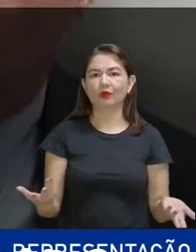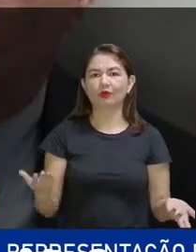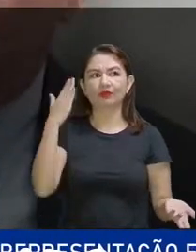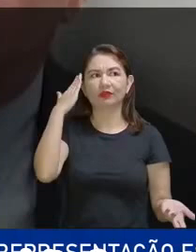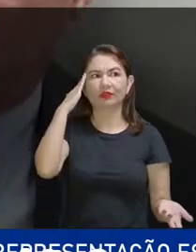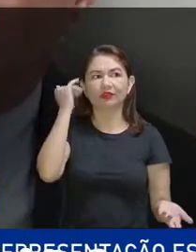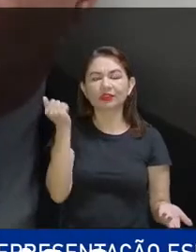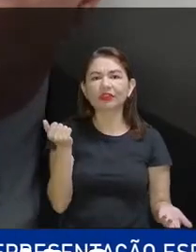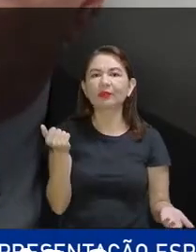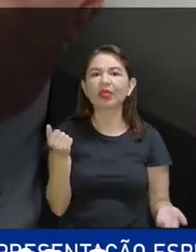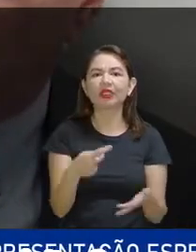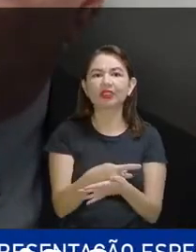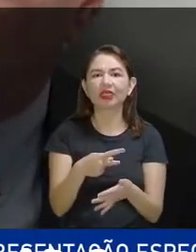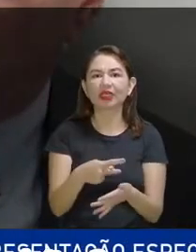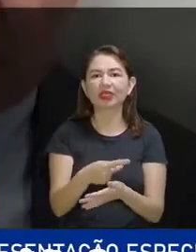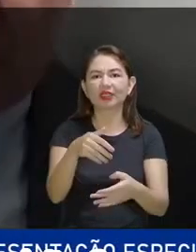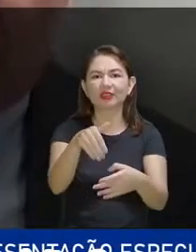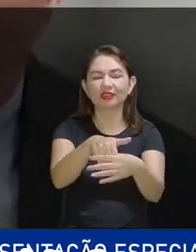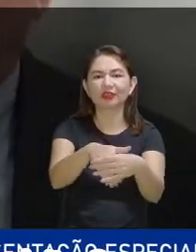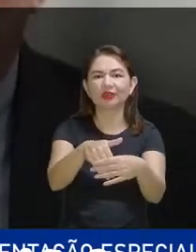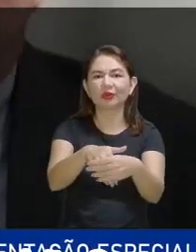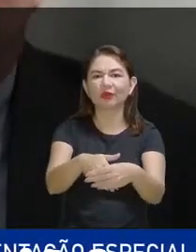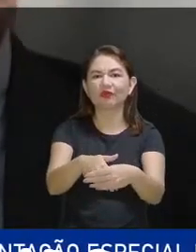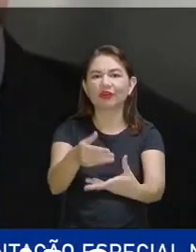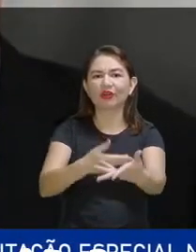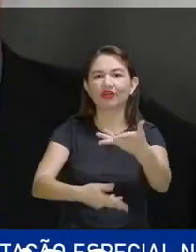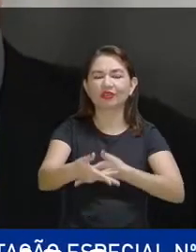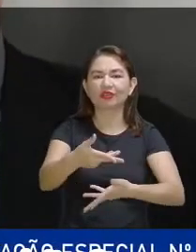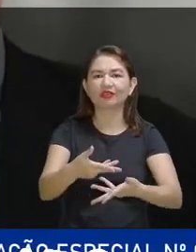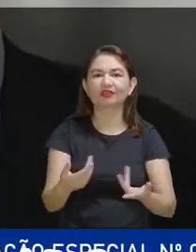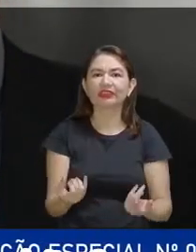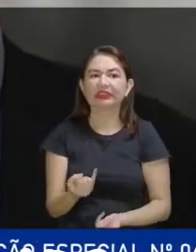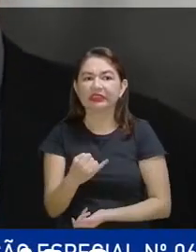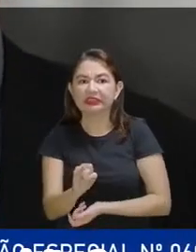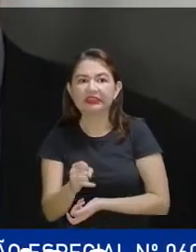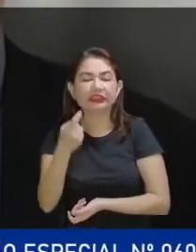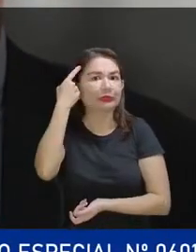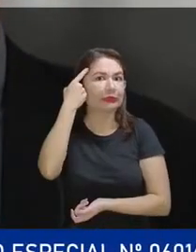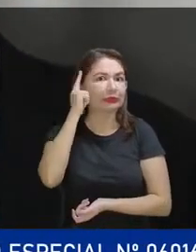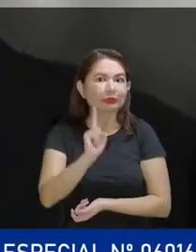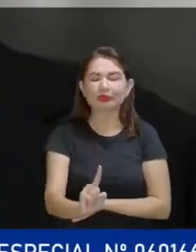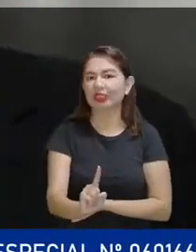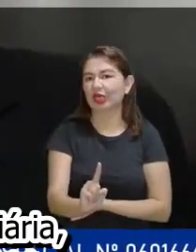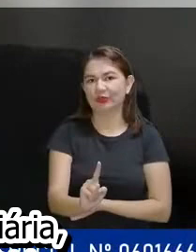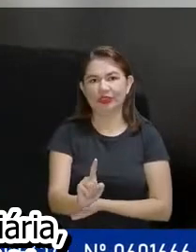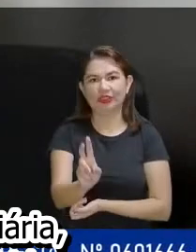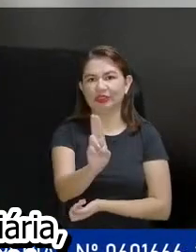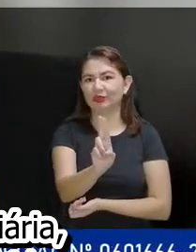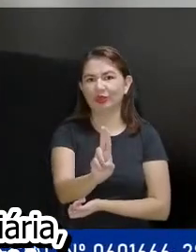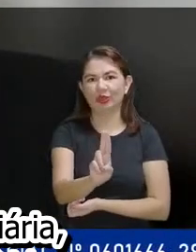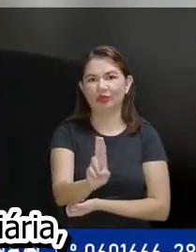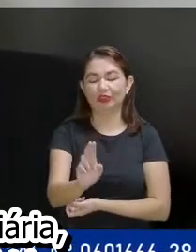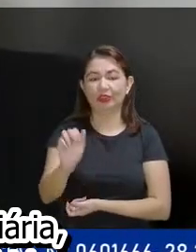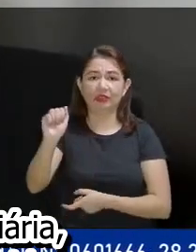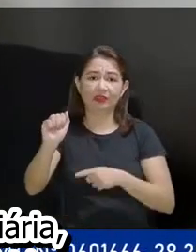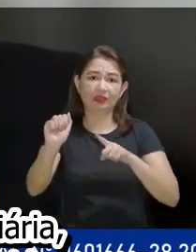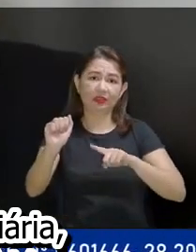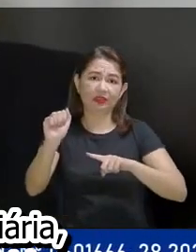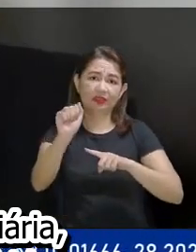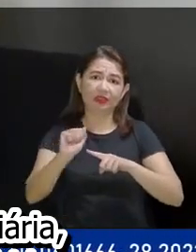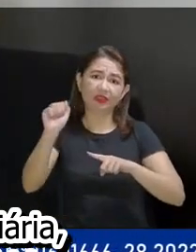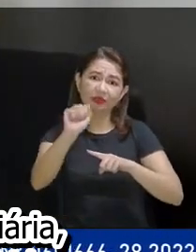captação ilícita de sufrágio, tá, se nós não identificamos o eleitor? Nós temos aqui uma associação que seria